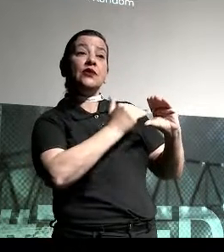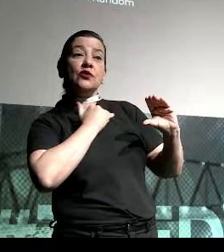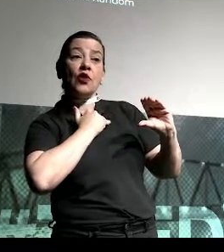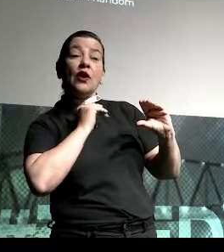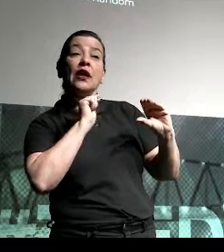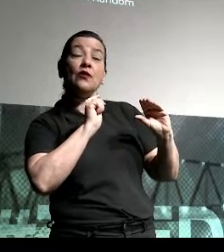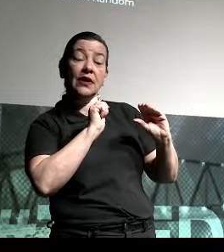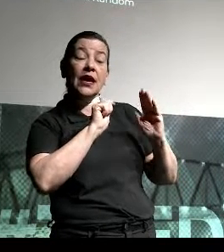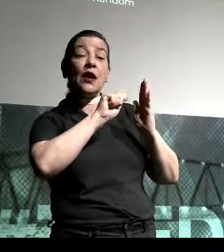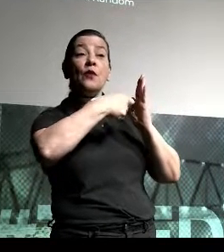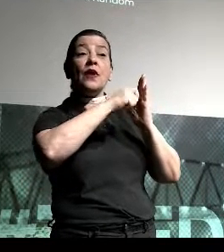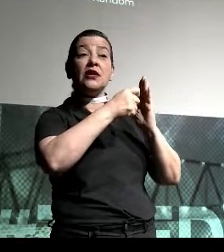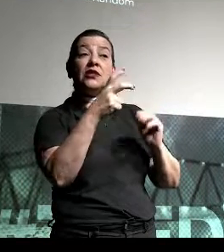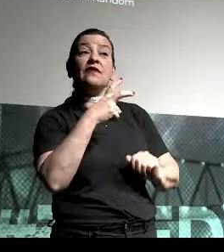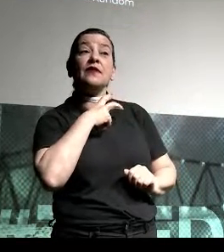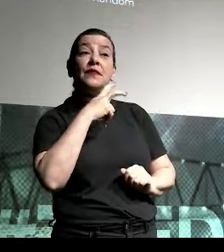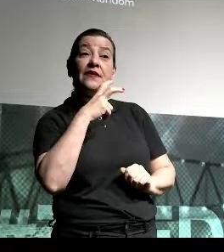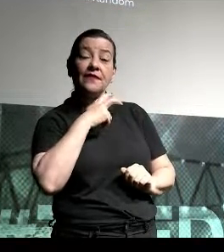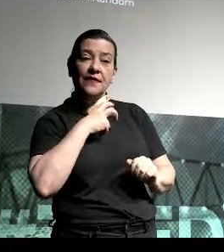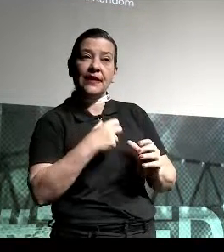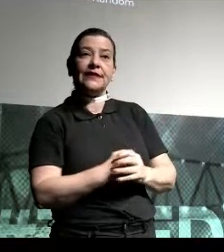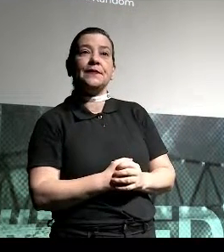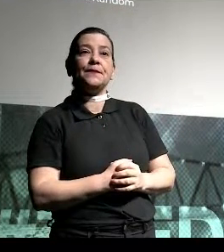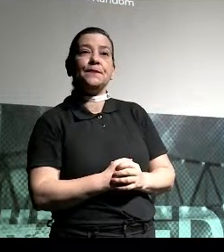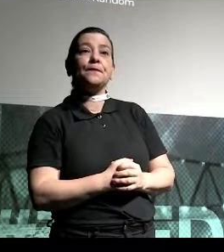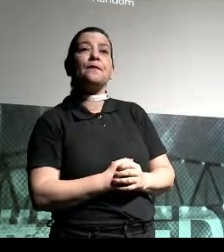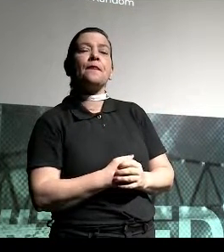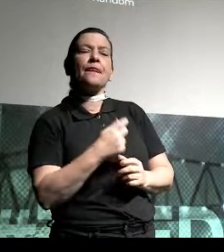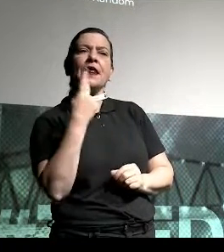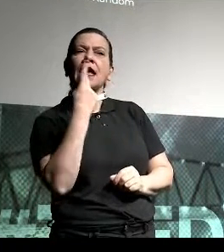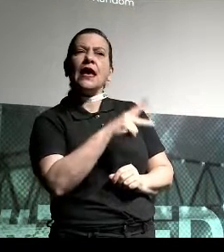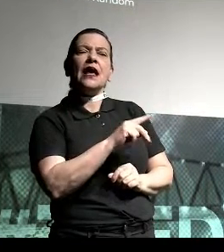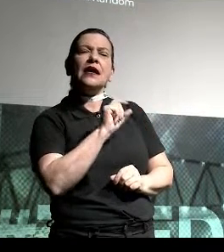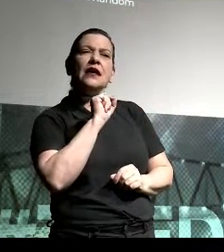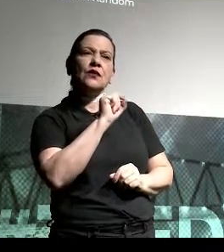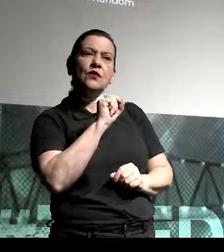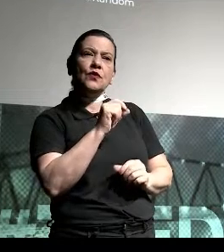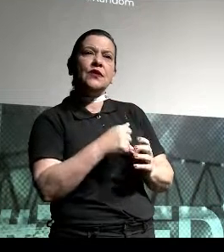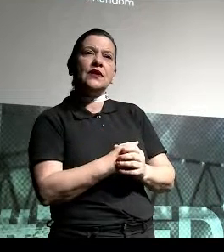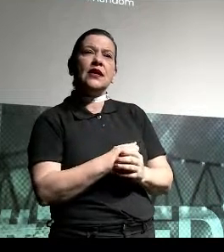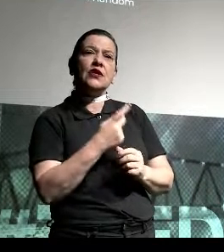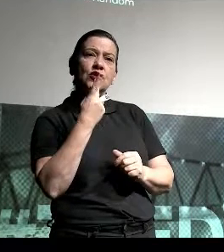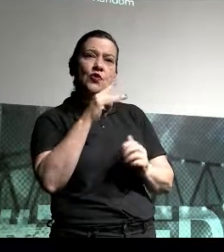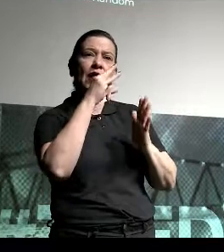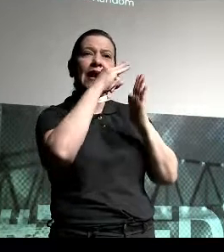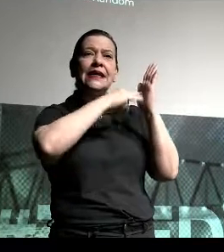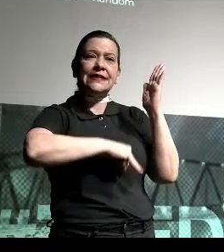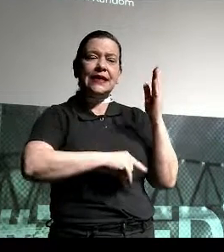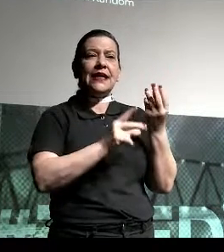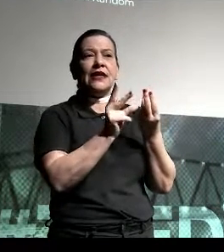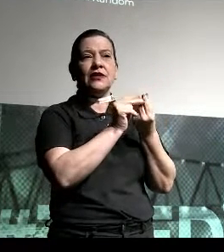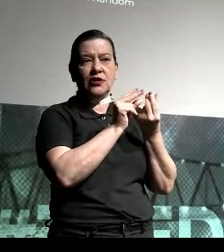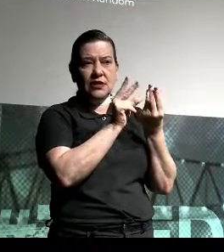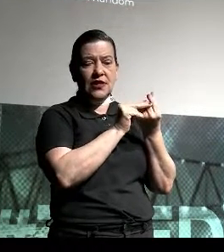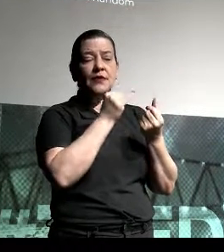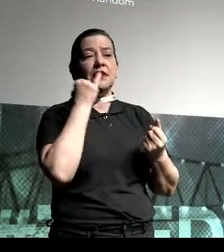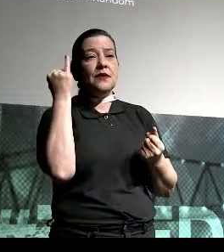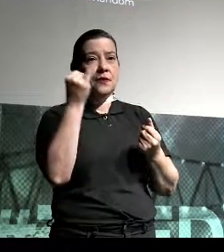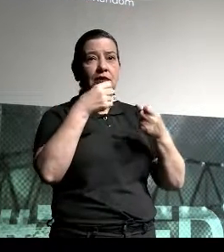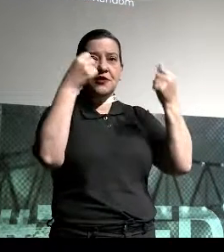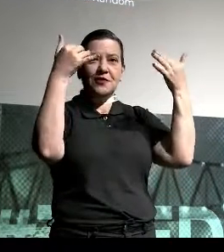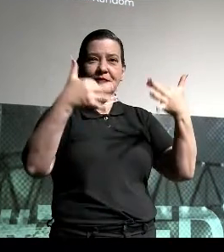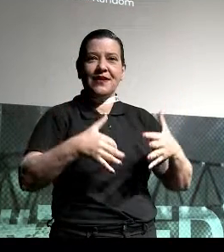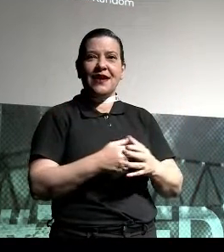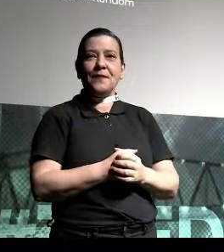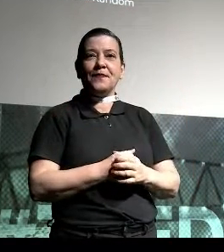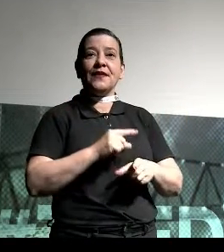chave privada. A chave privada, ela é basicamente a sua carteira de cripto, tá? Importante salientar isso.